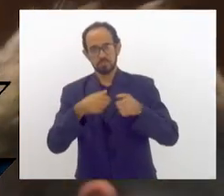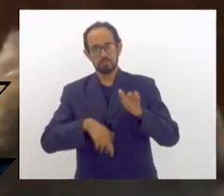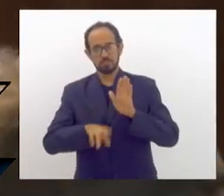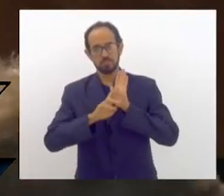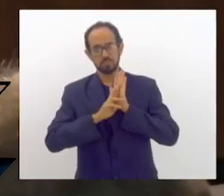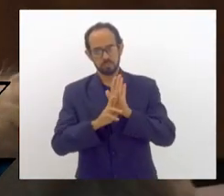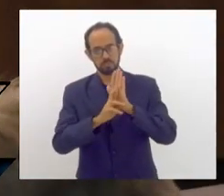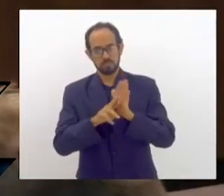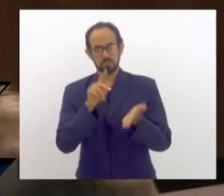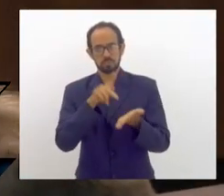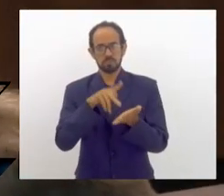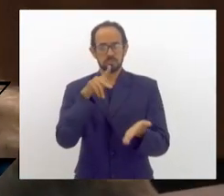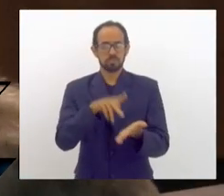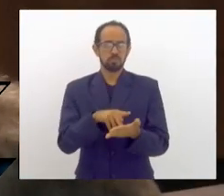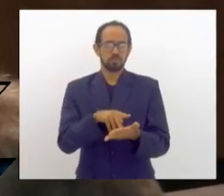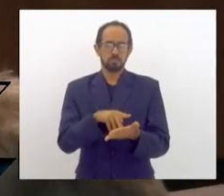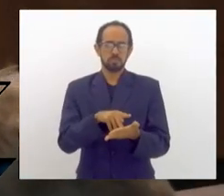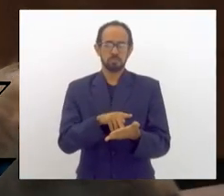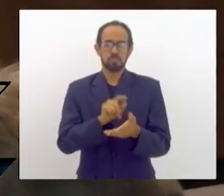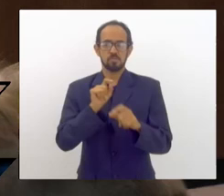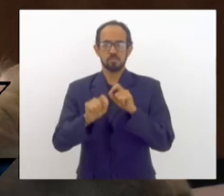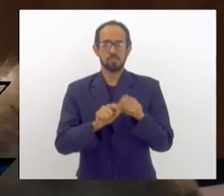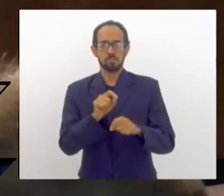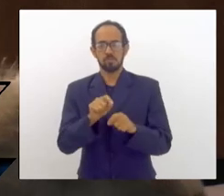representa efetivamente e